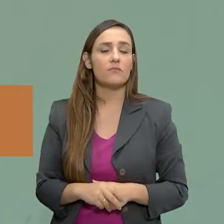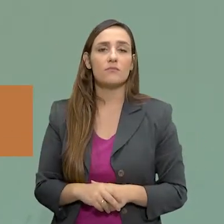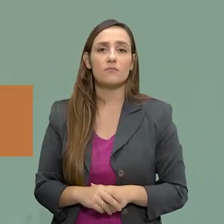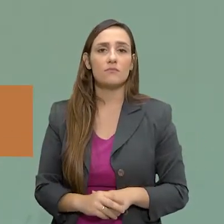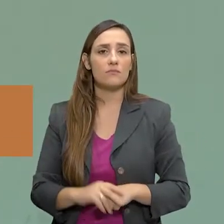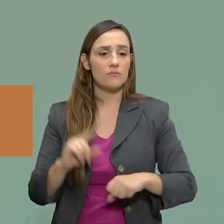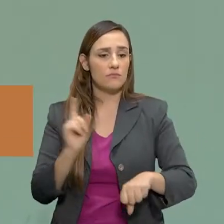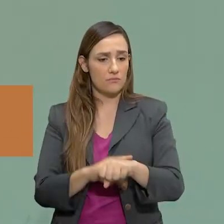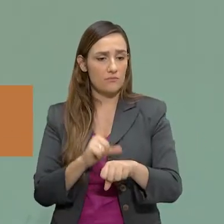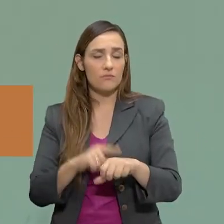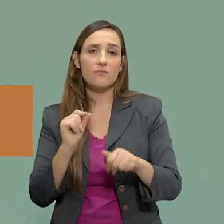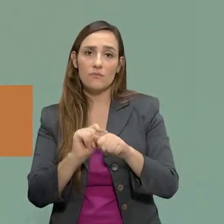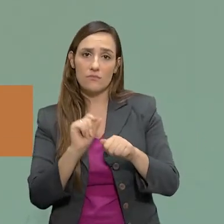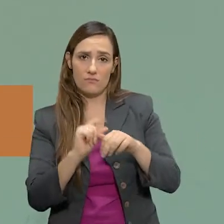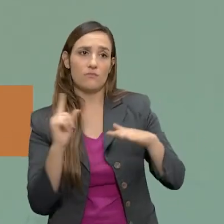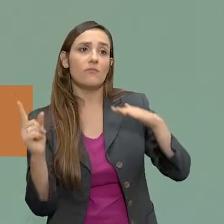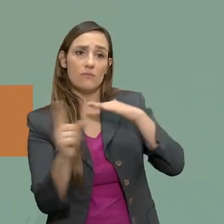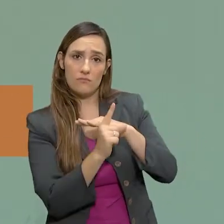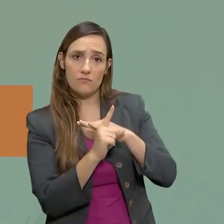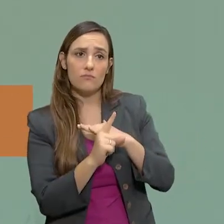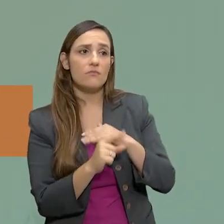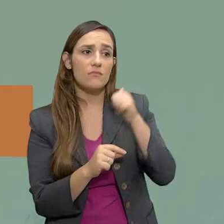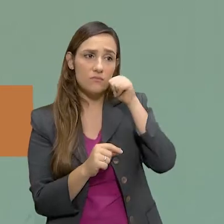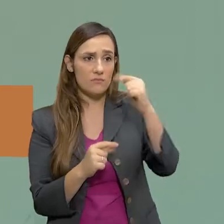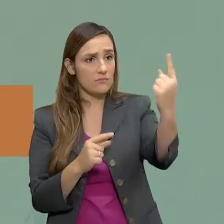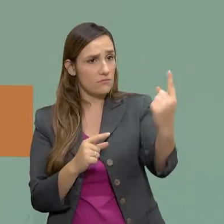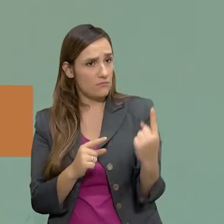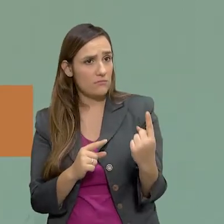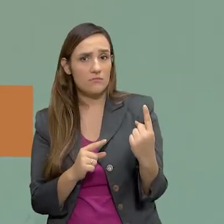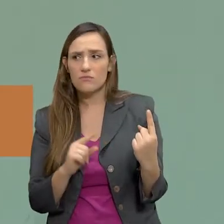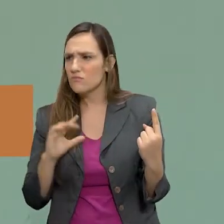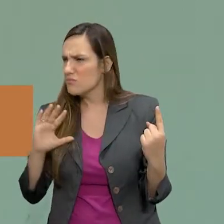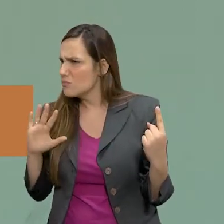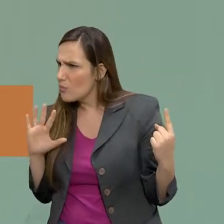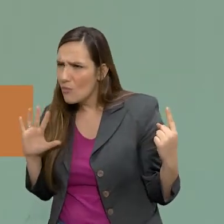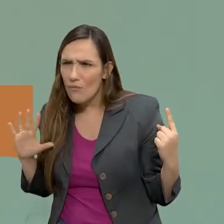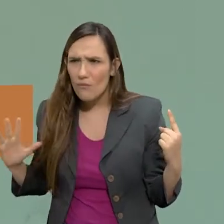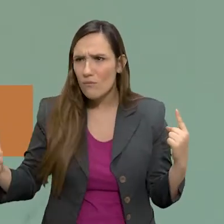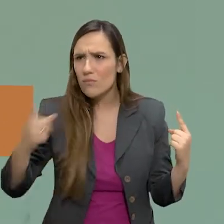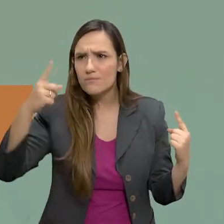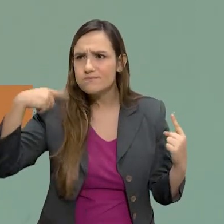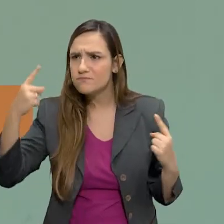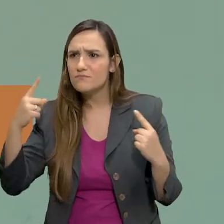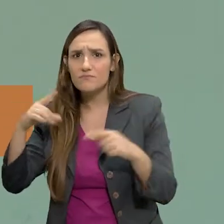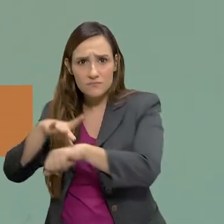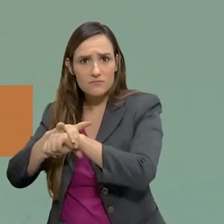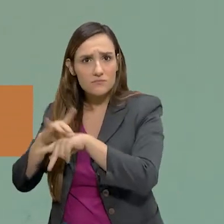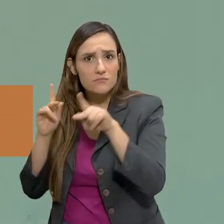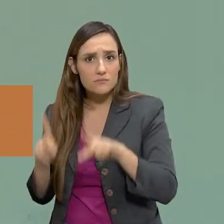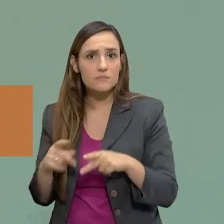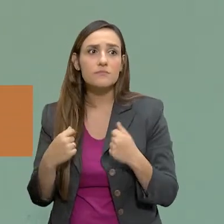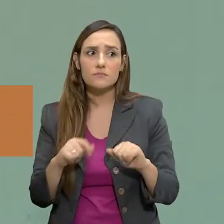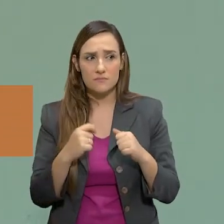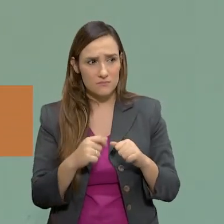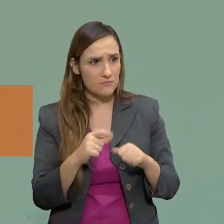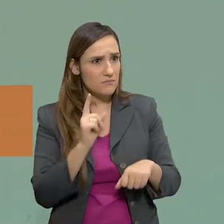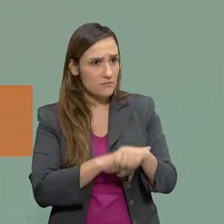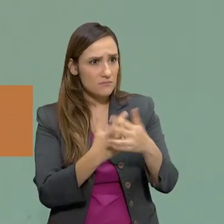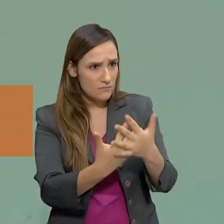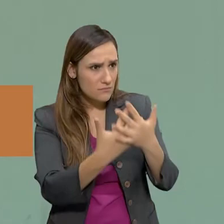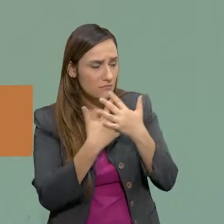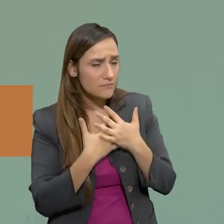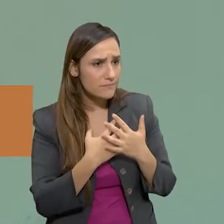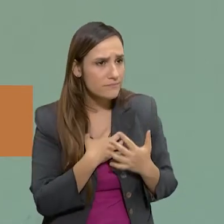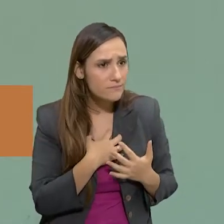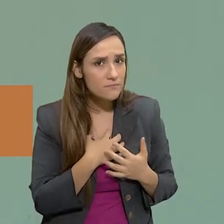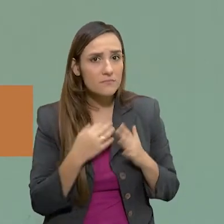E quando a gente atende essas mulheres no nosso núcleo, toda a nossa equipe, todas as defensoras, a gente tem que aprender a lidar ali com muita